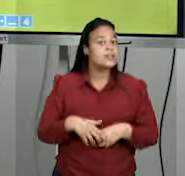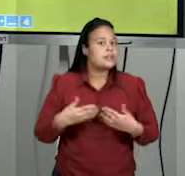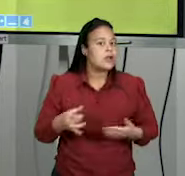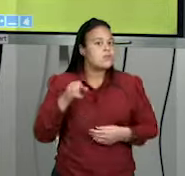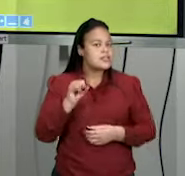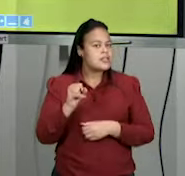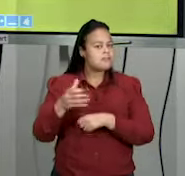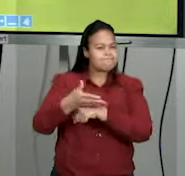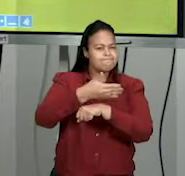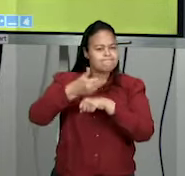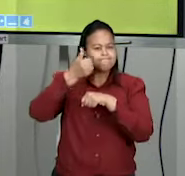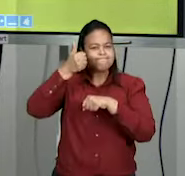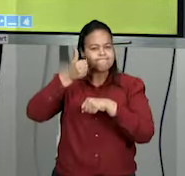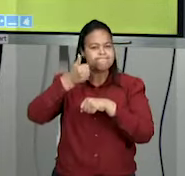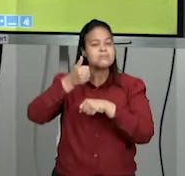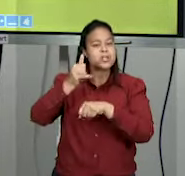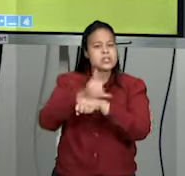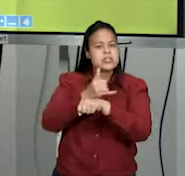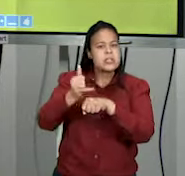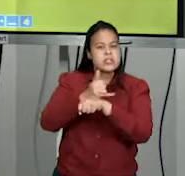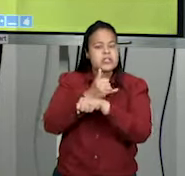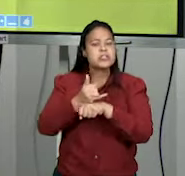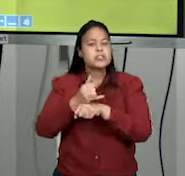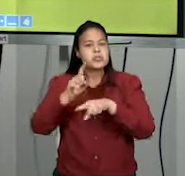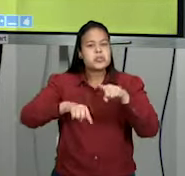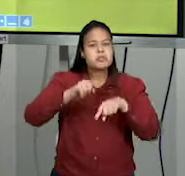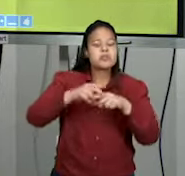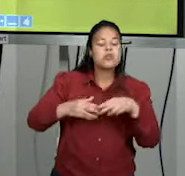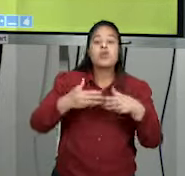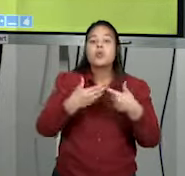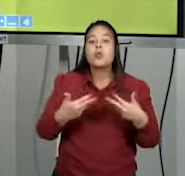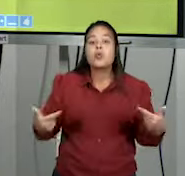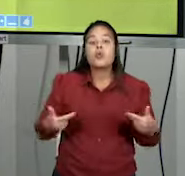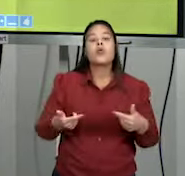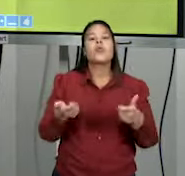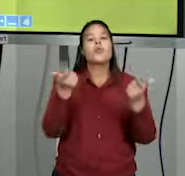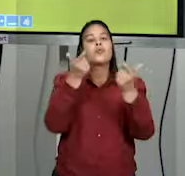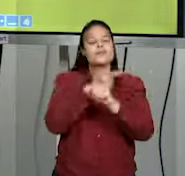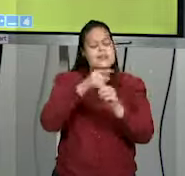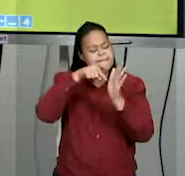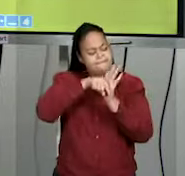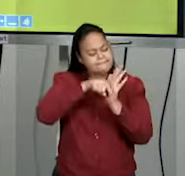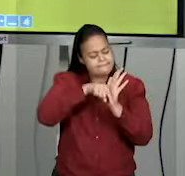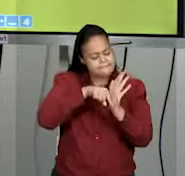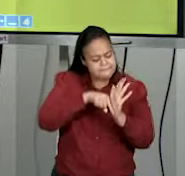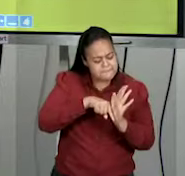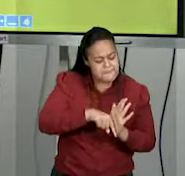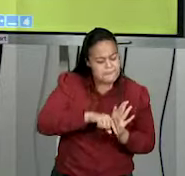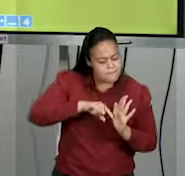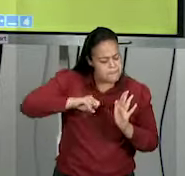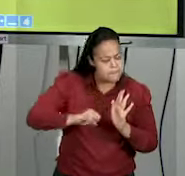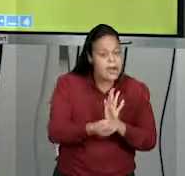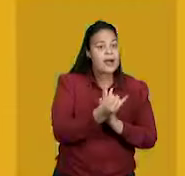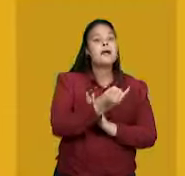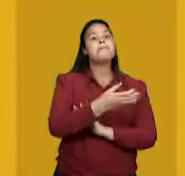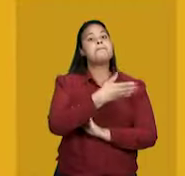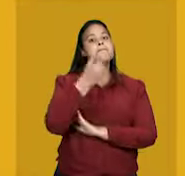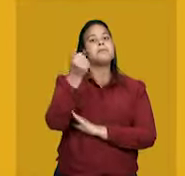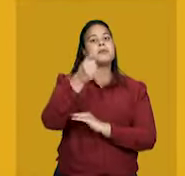aprimora as ferramentas, a gente também aprimora a nossa capacidade de investigar ainda melhor. Ali na imagem,